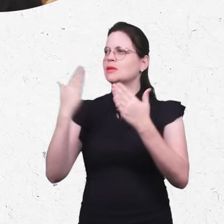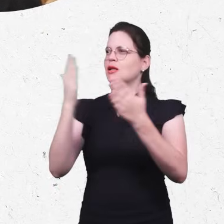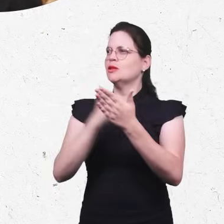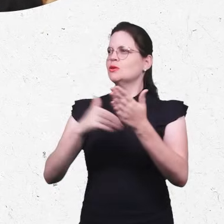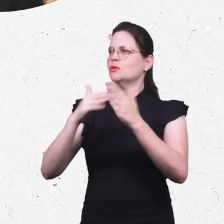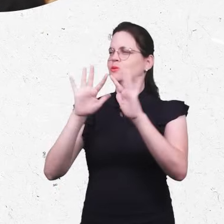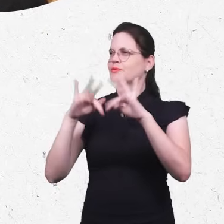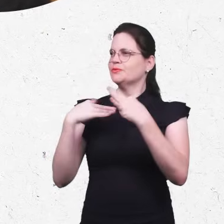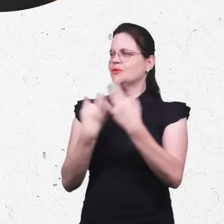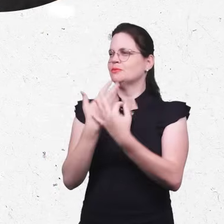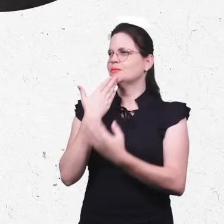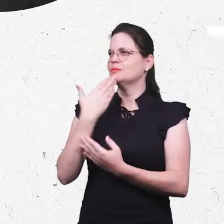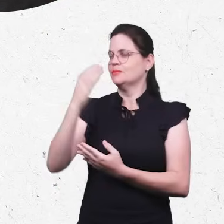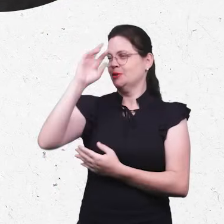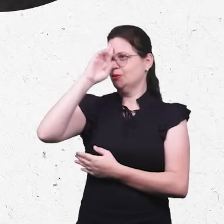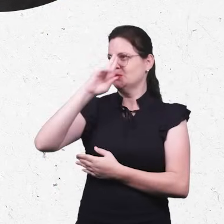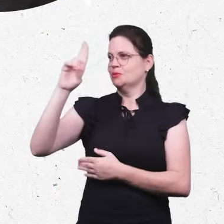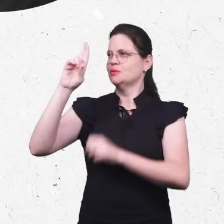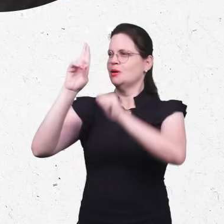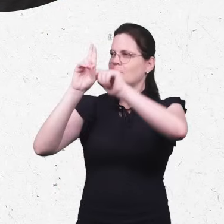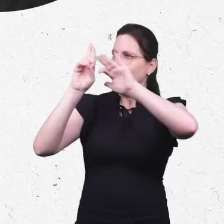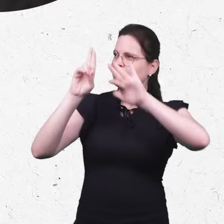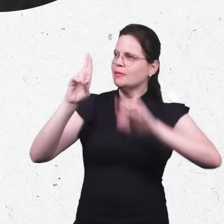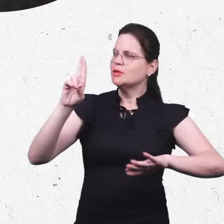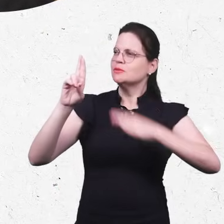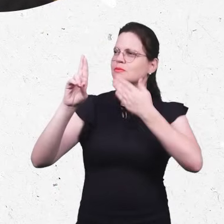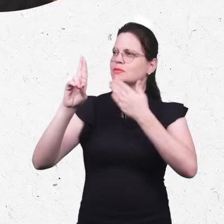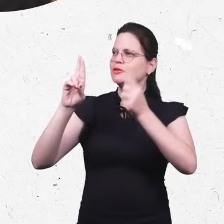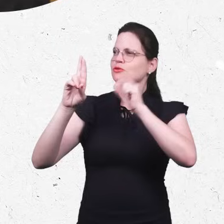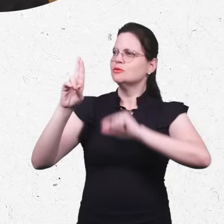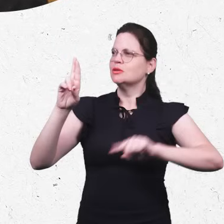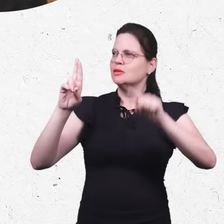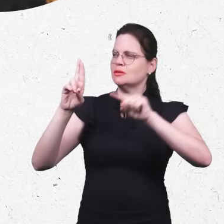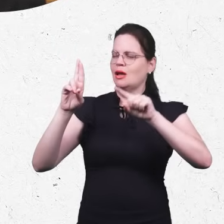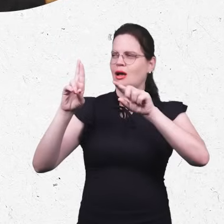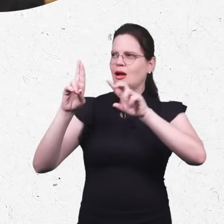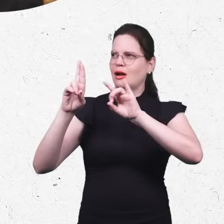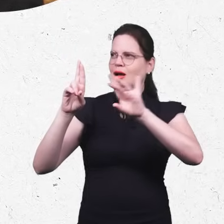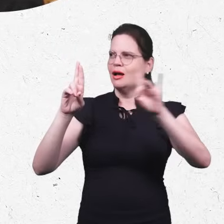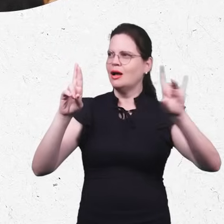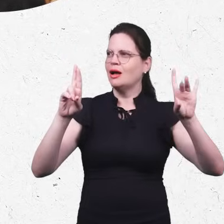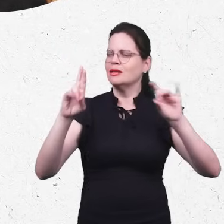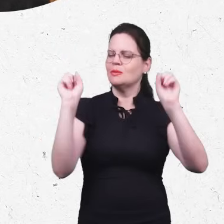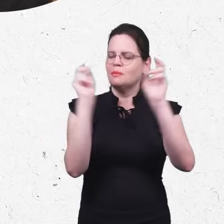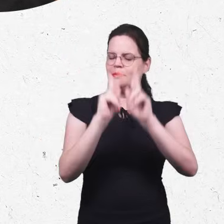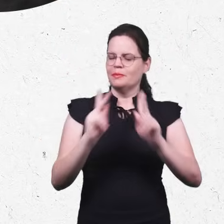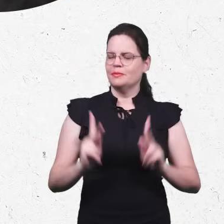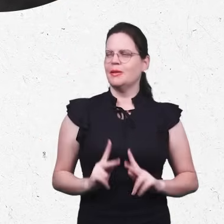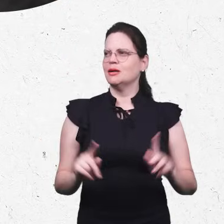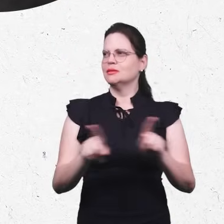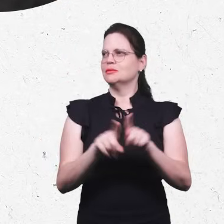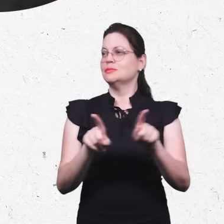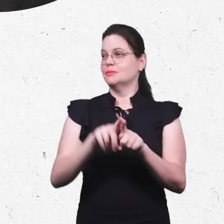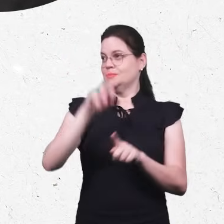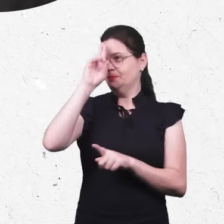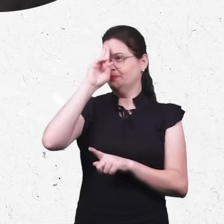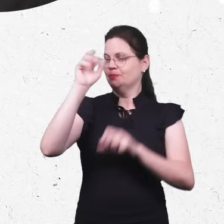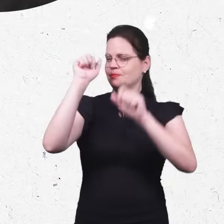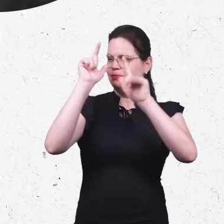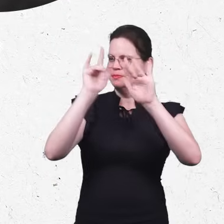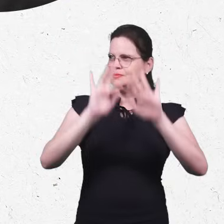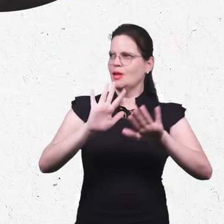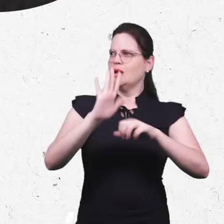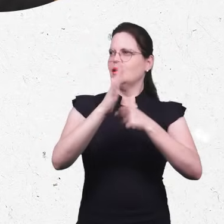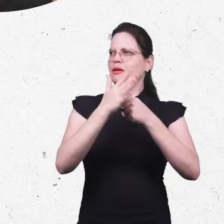os lares, Senhor Jesus, perante ao Teu altar. Te pedimos que o Senhor possa estar concedendo, Senhor Jesus, toda a paz, que o Senhor possa abençoar